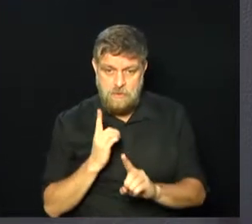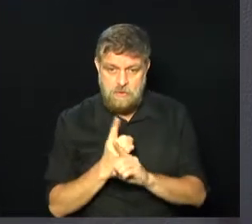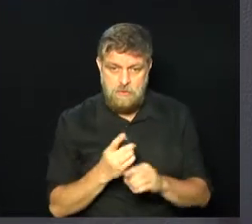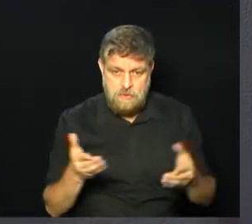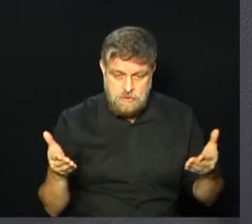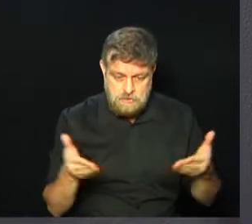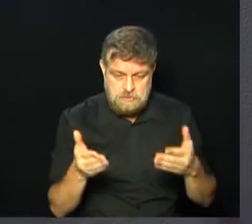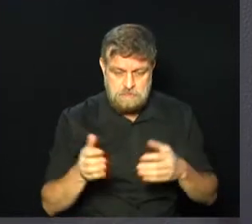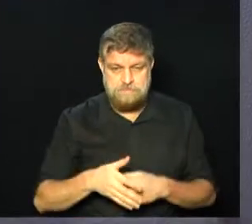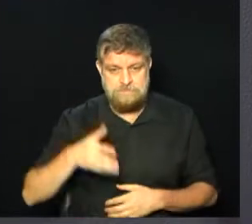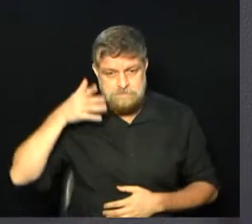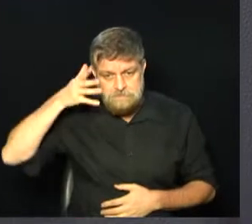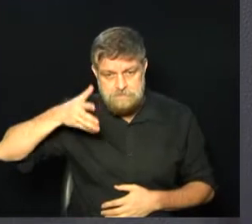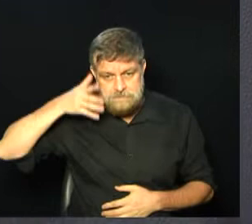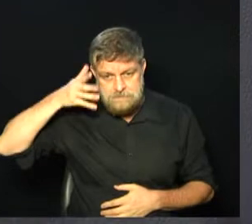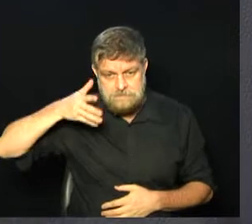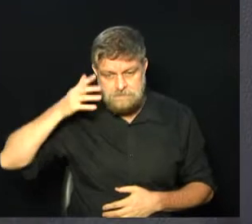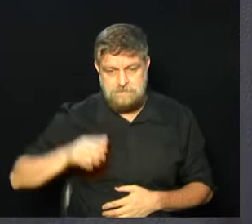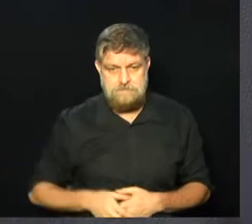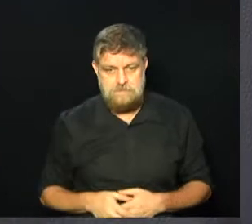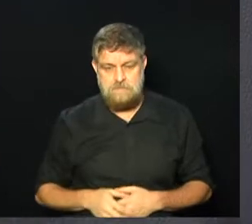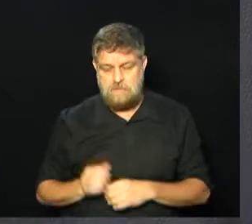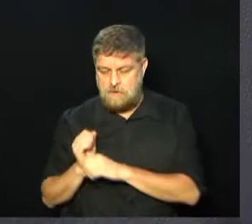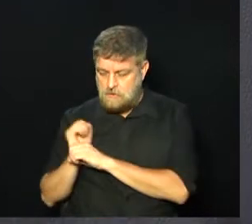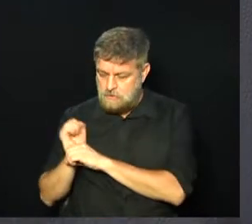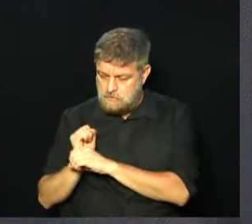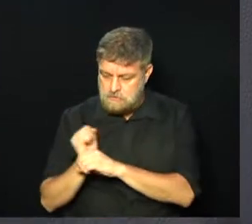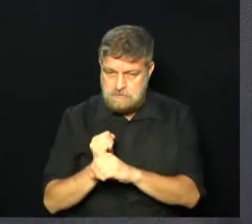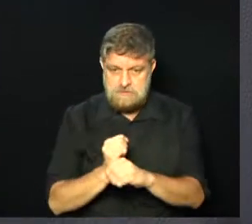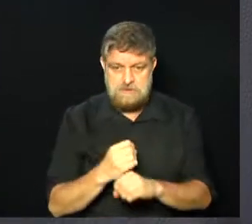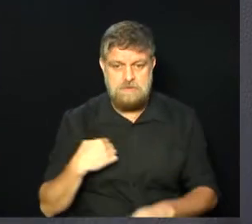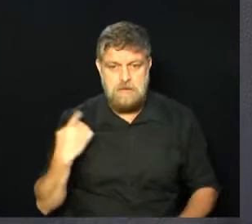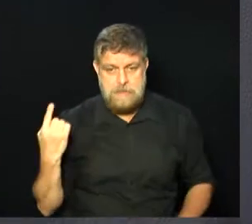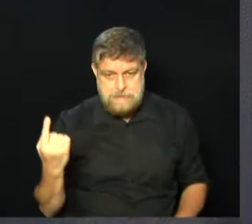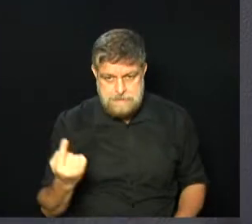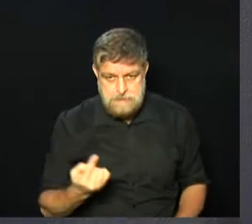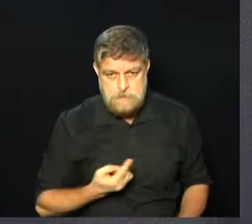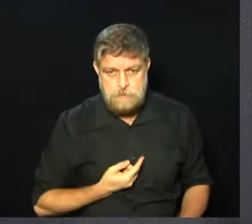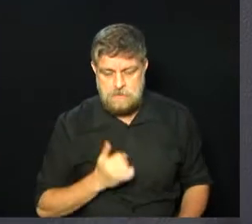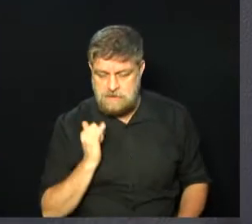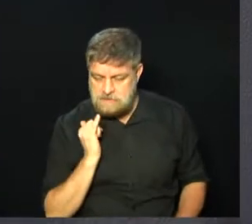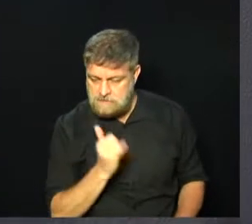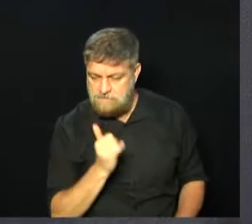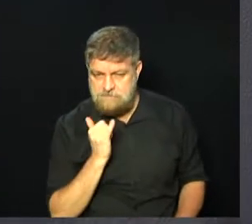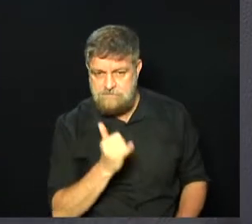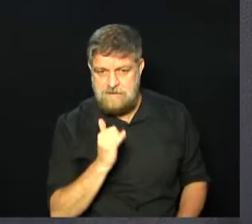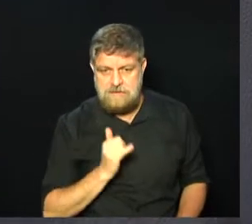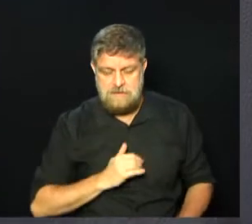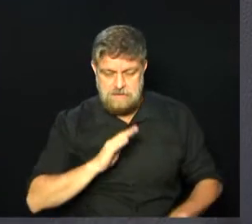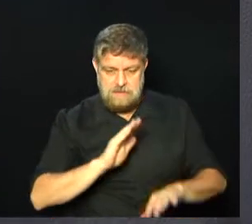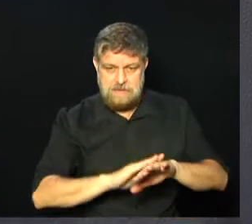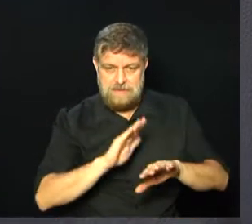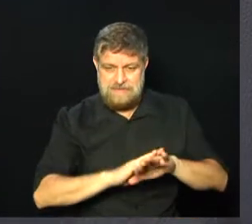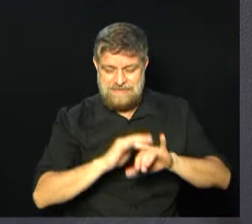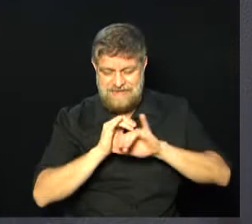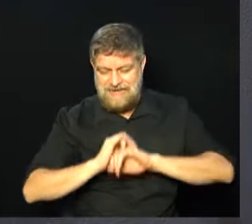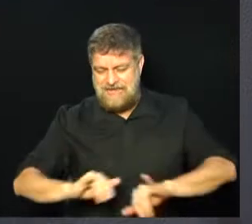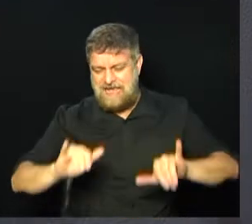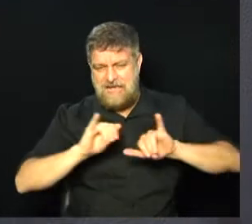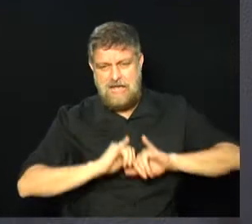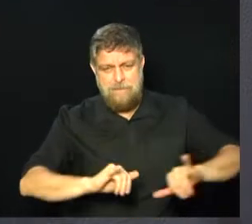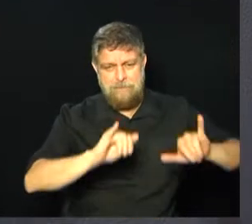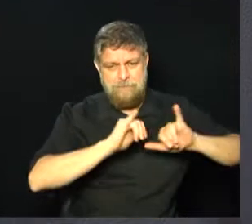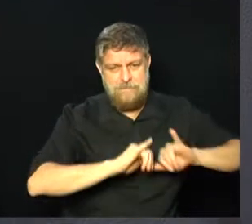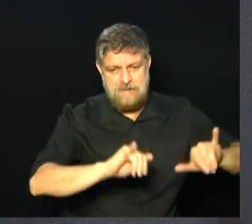colocou, todos os anos a gente, durante todo o ano, a gente acaba realizando diversas campanhas, né?